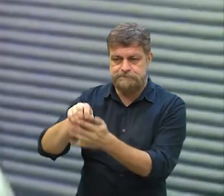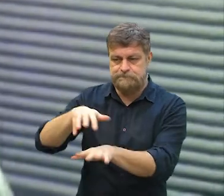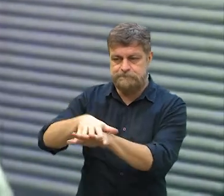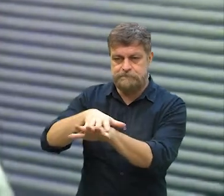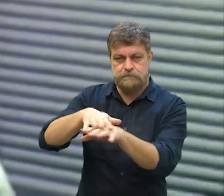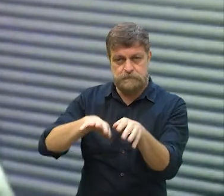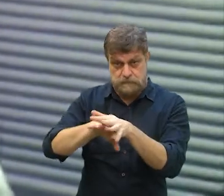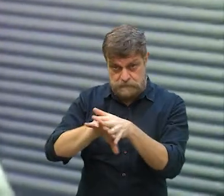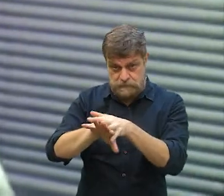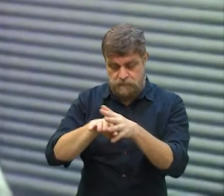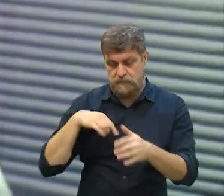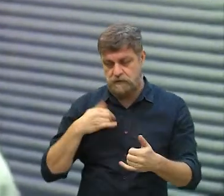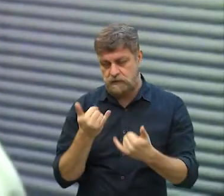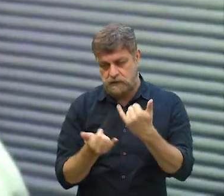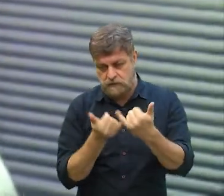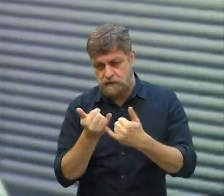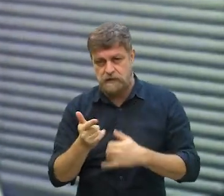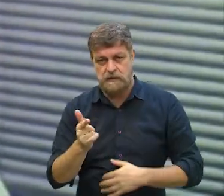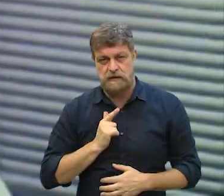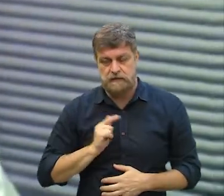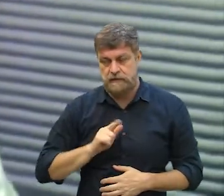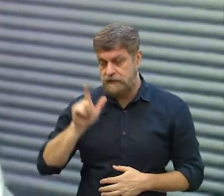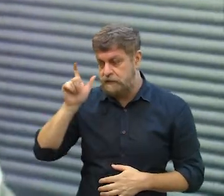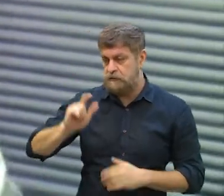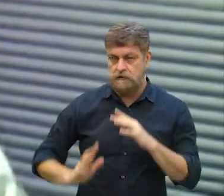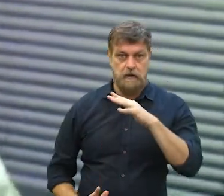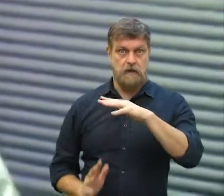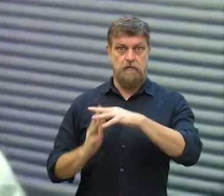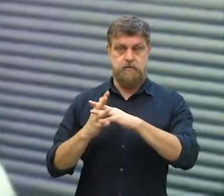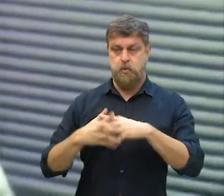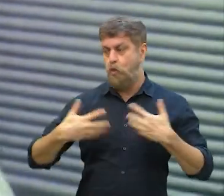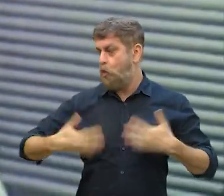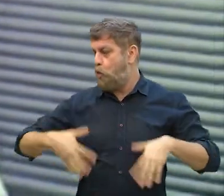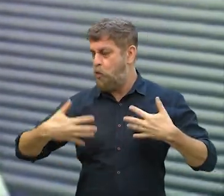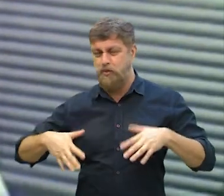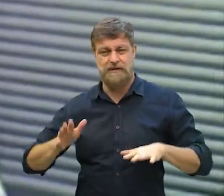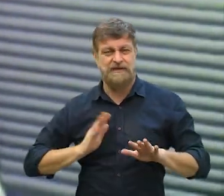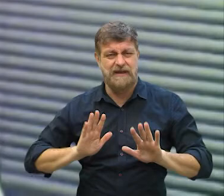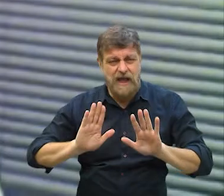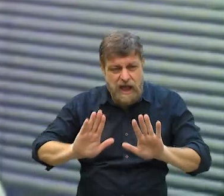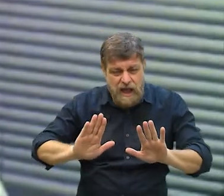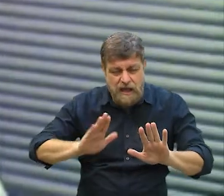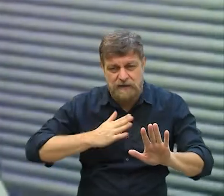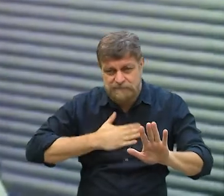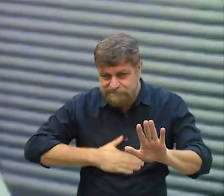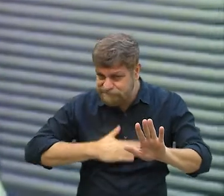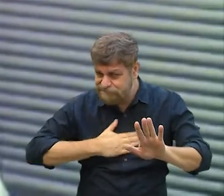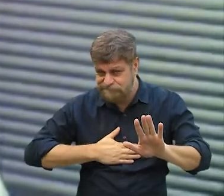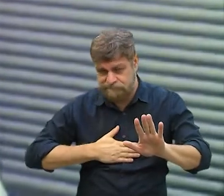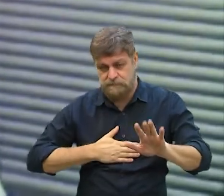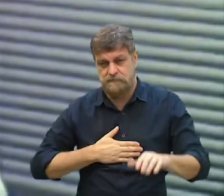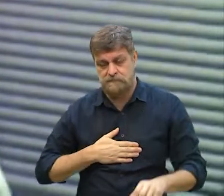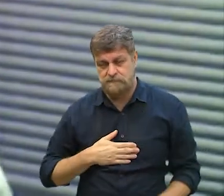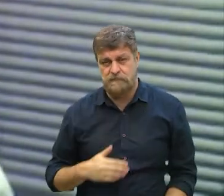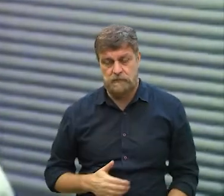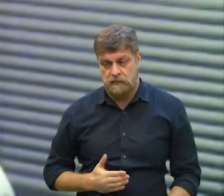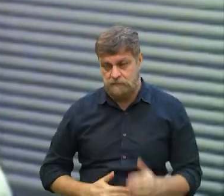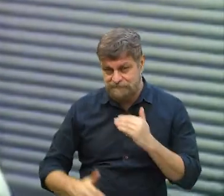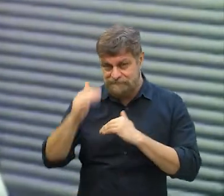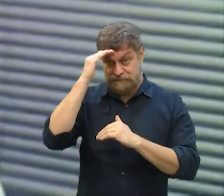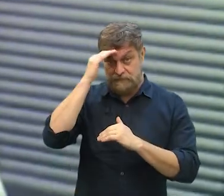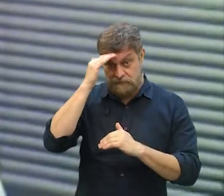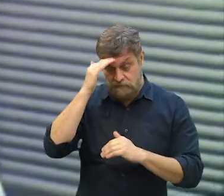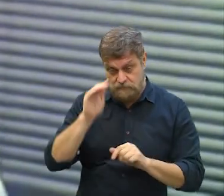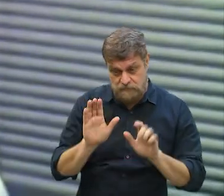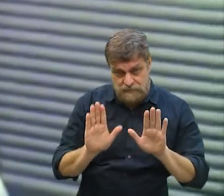mão. Então, é lógico que a gente brinca que existe também o extremismo, né? As pessoas acabam muitas vezes passando um pouco do ponto em algumas situações, mas eu acho que